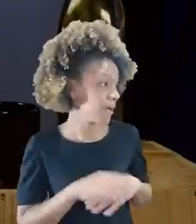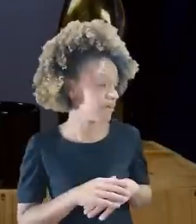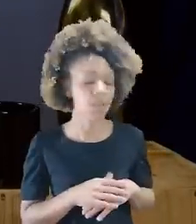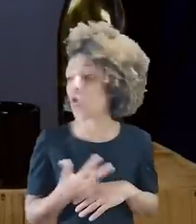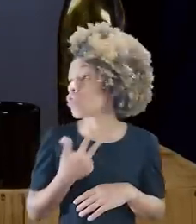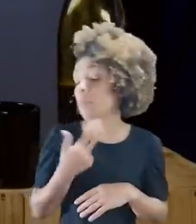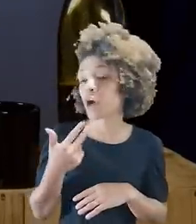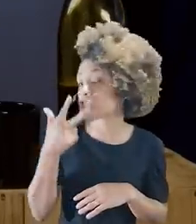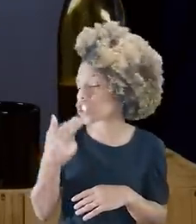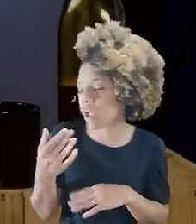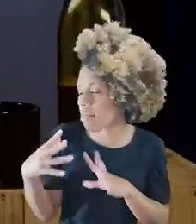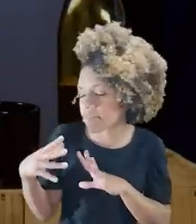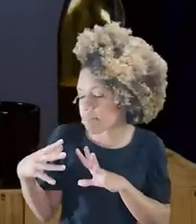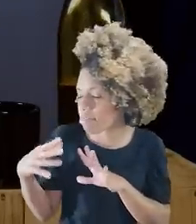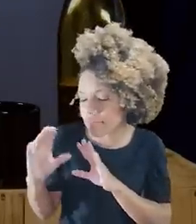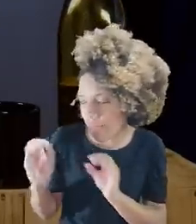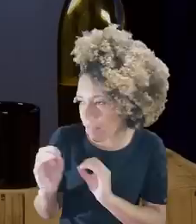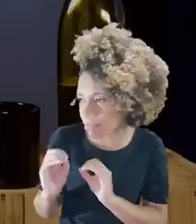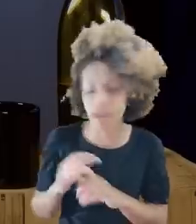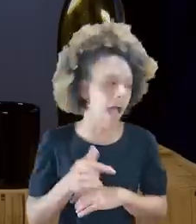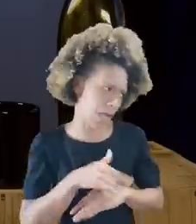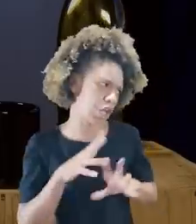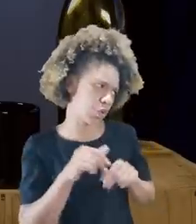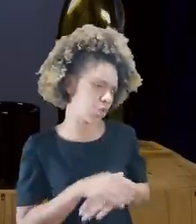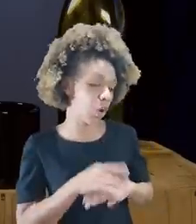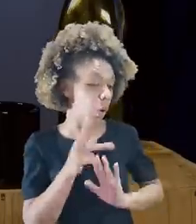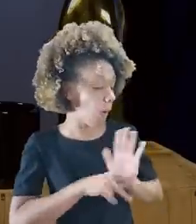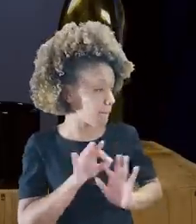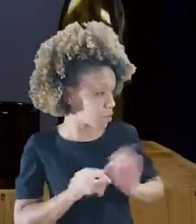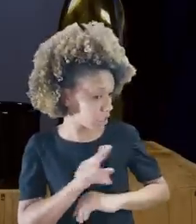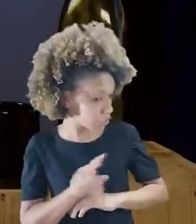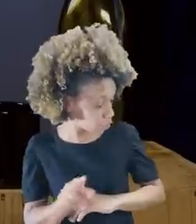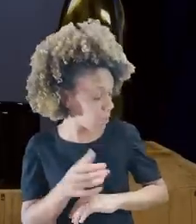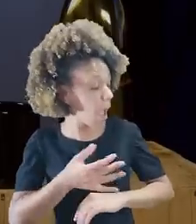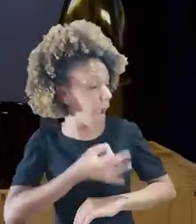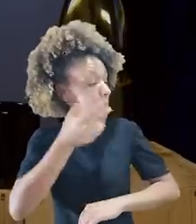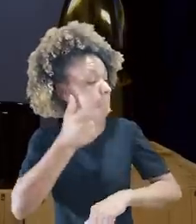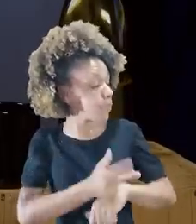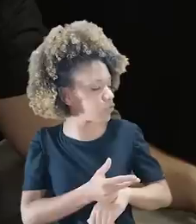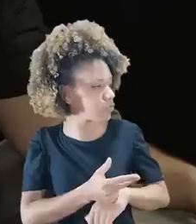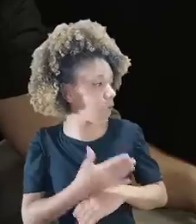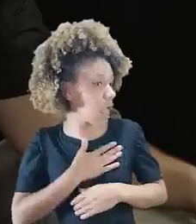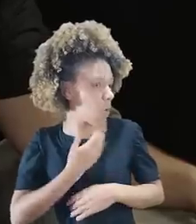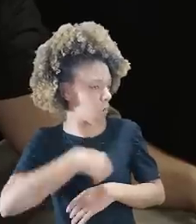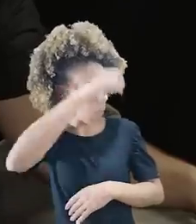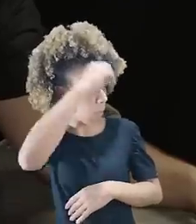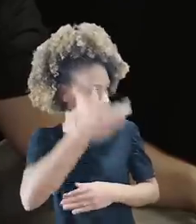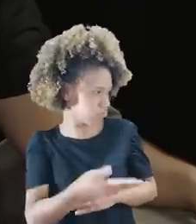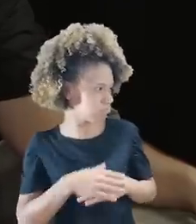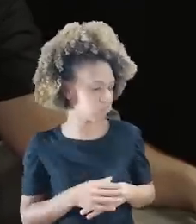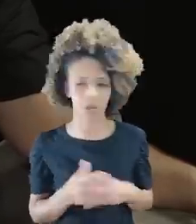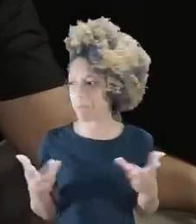pra psicanálise fiquei muito tempo fazendo psicanálise né Agora tô com a com TCC achei o que você tá